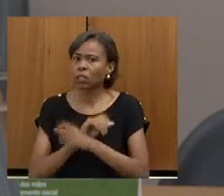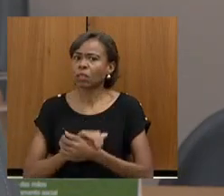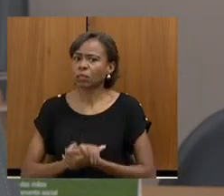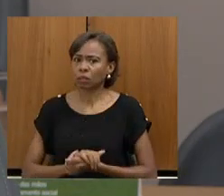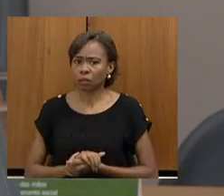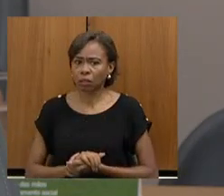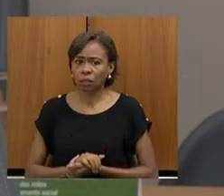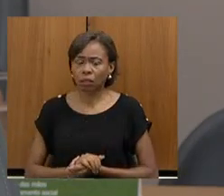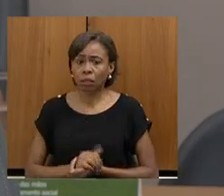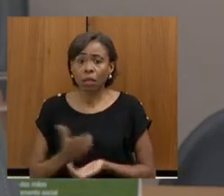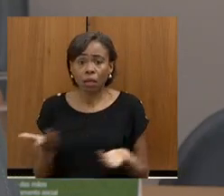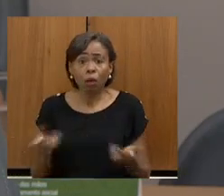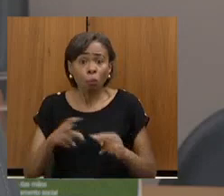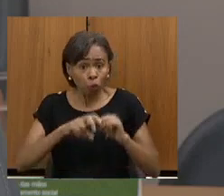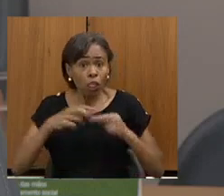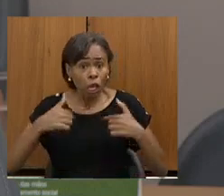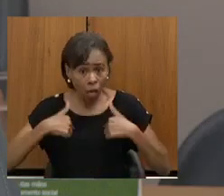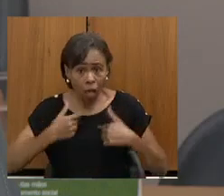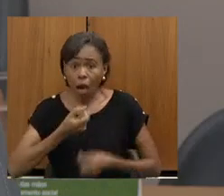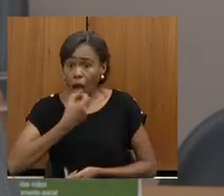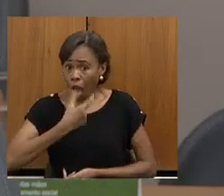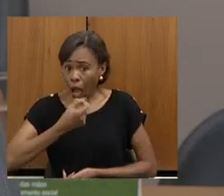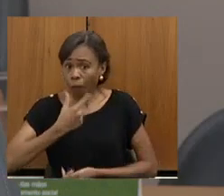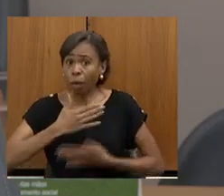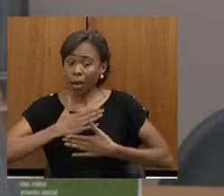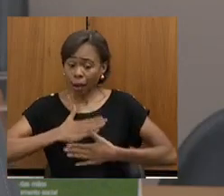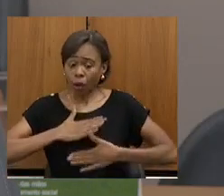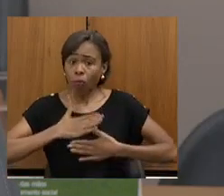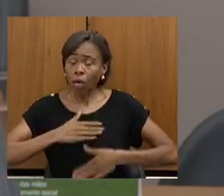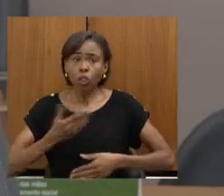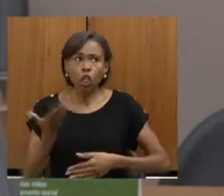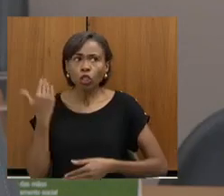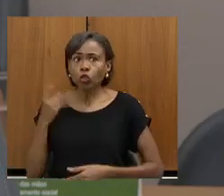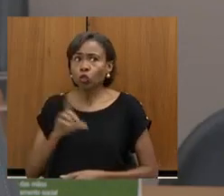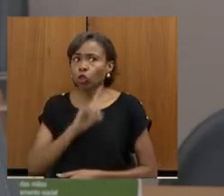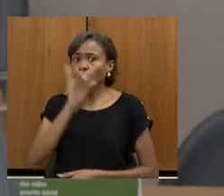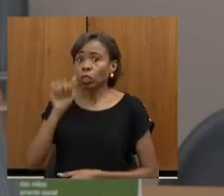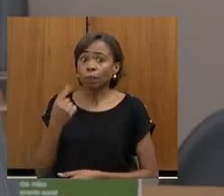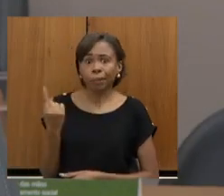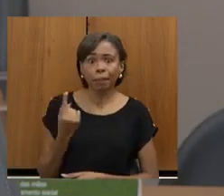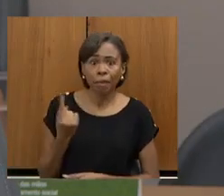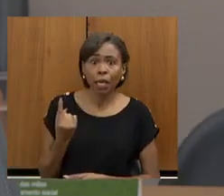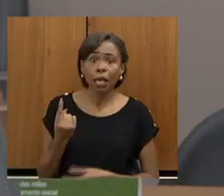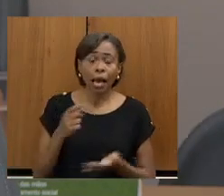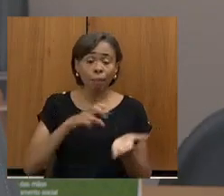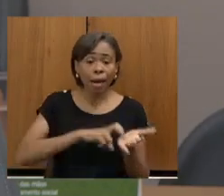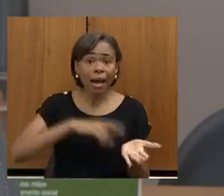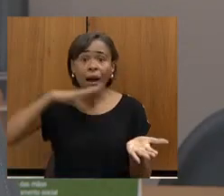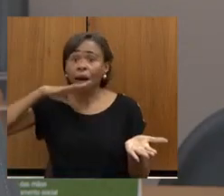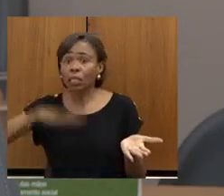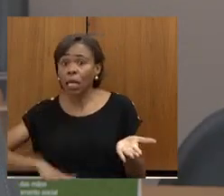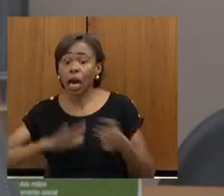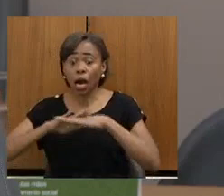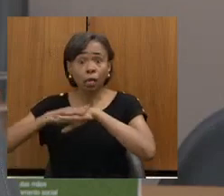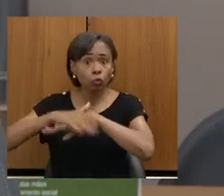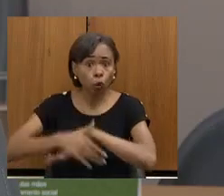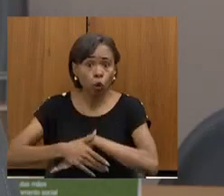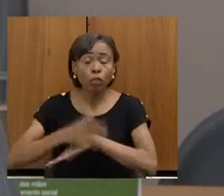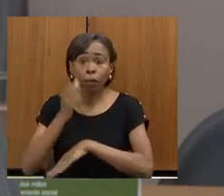Por isso que eu estou medicada com calmantes desde o dia primeiro. É urbanil de manhã, urbanil à tarde e remédio para dormir à noite.